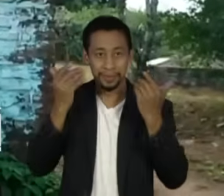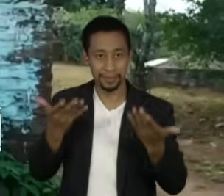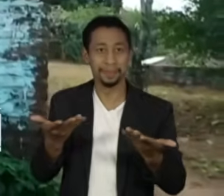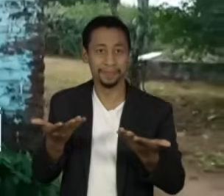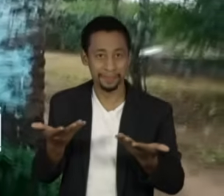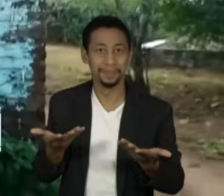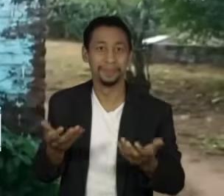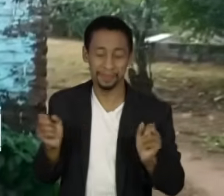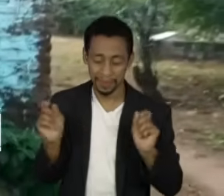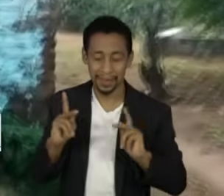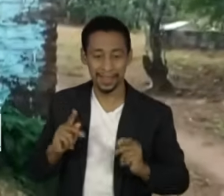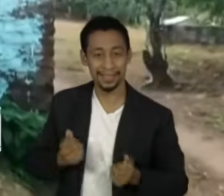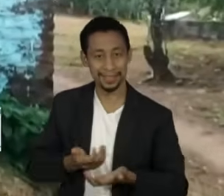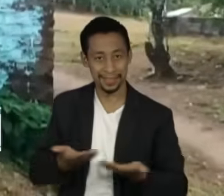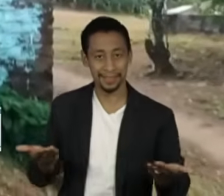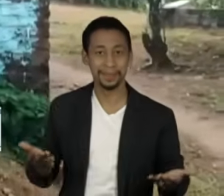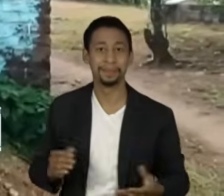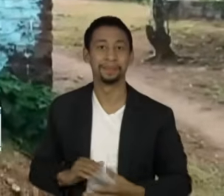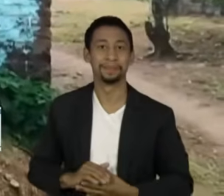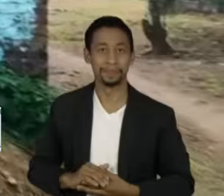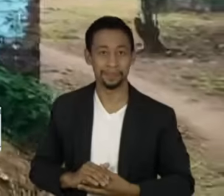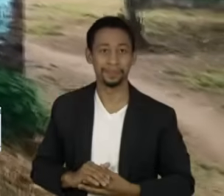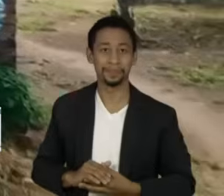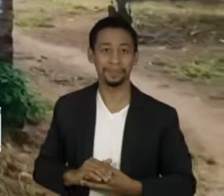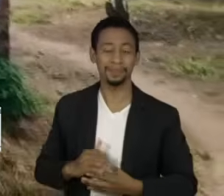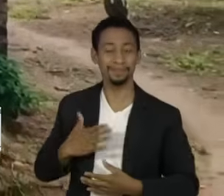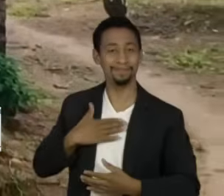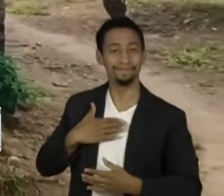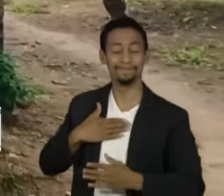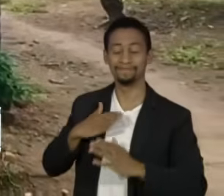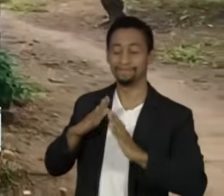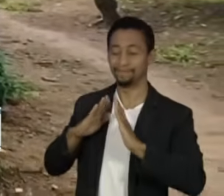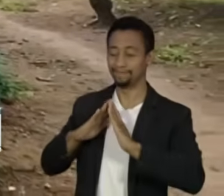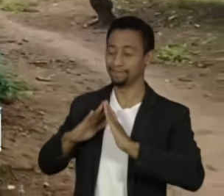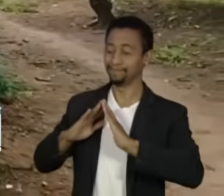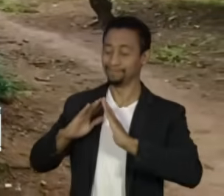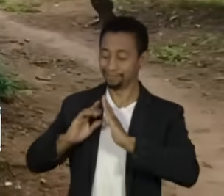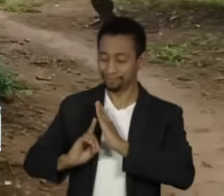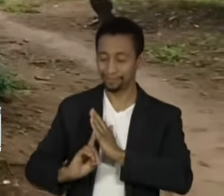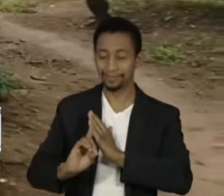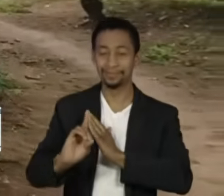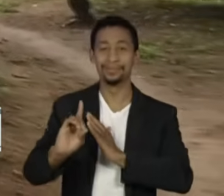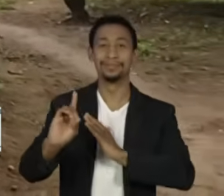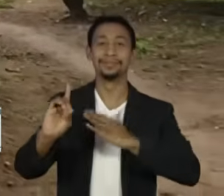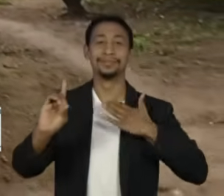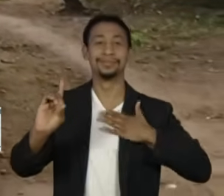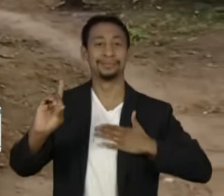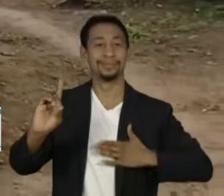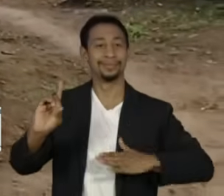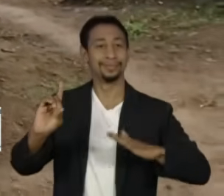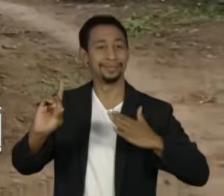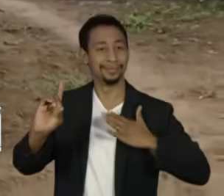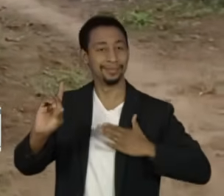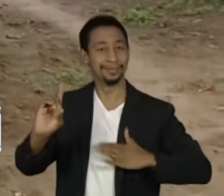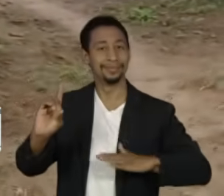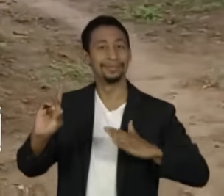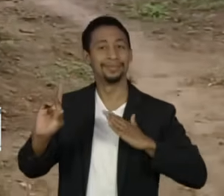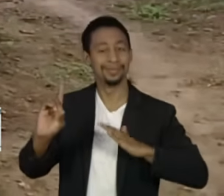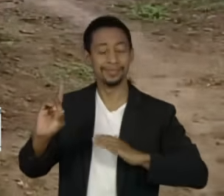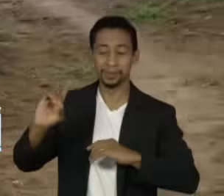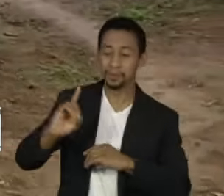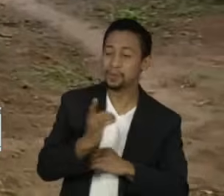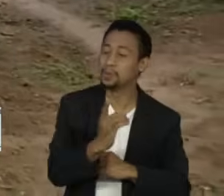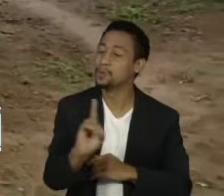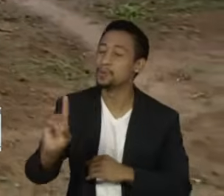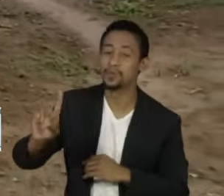de dentro para fora, e o que faz de mim mais calma é quase nada. Posso ficar, posso ir